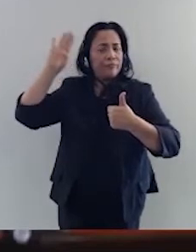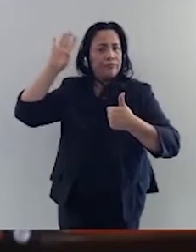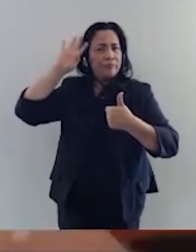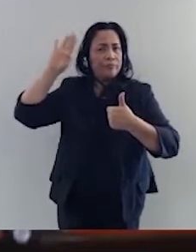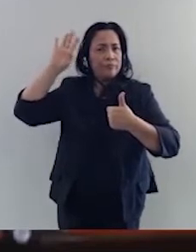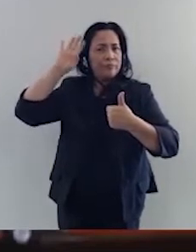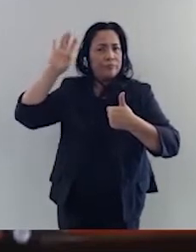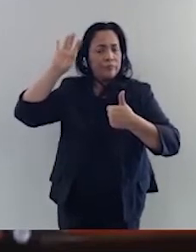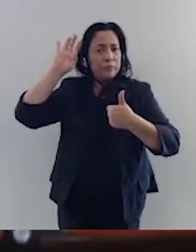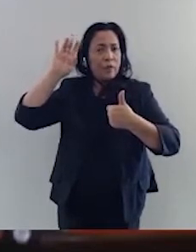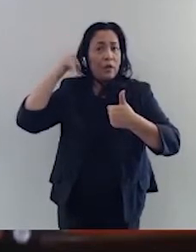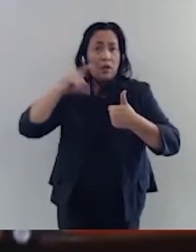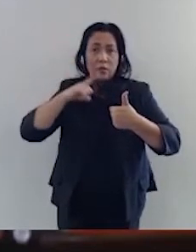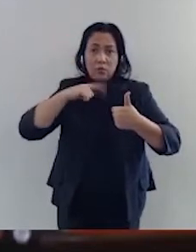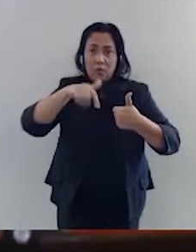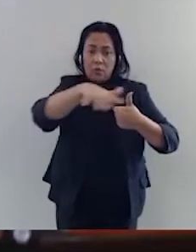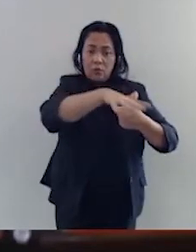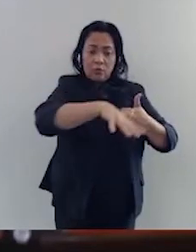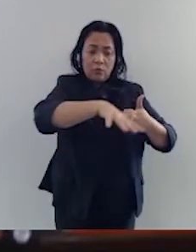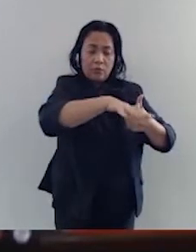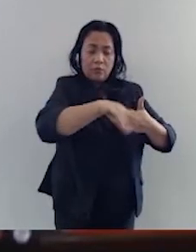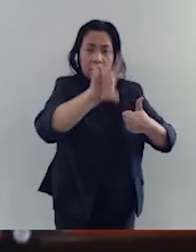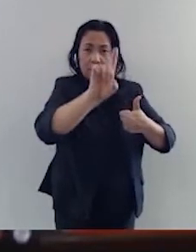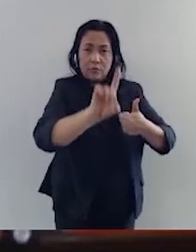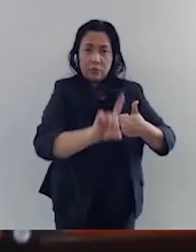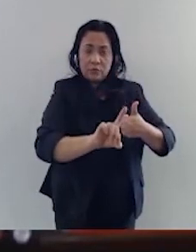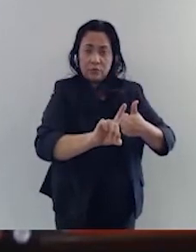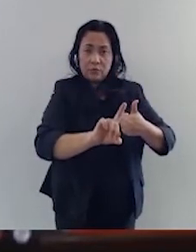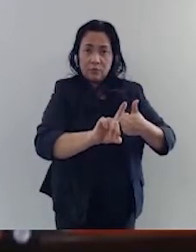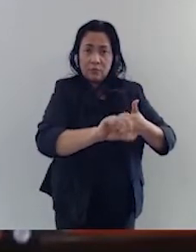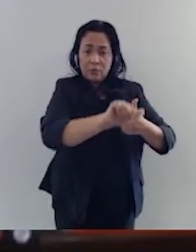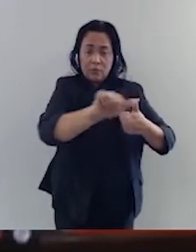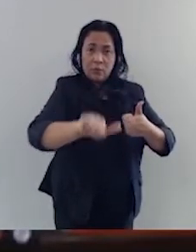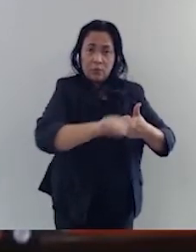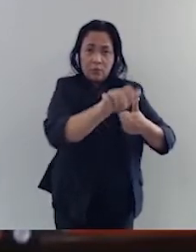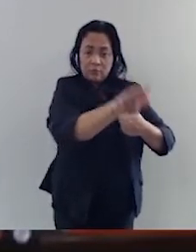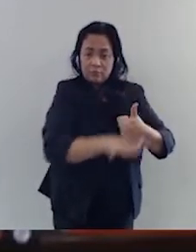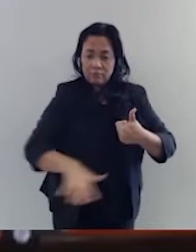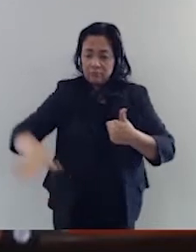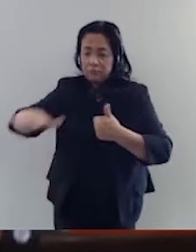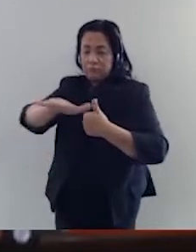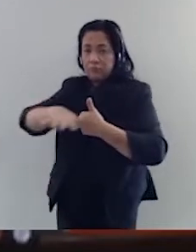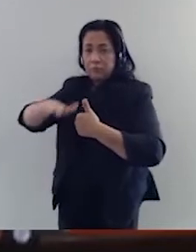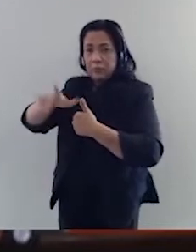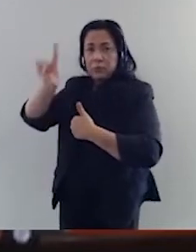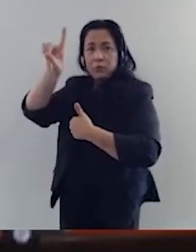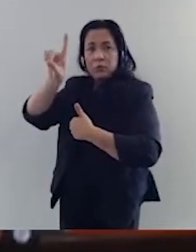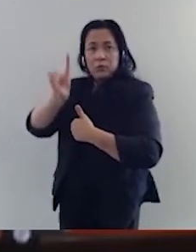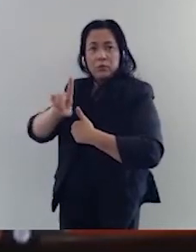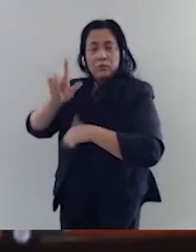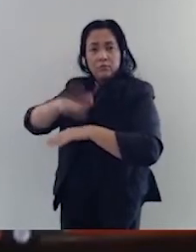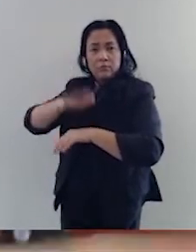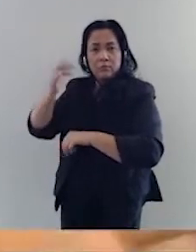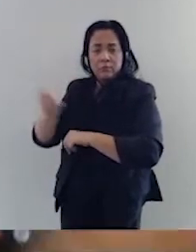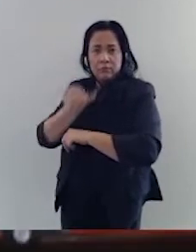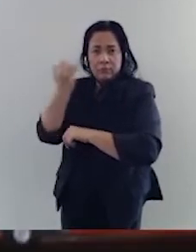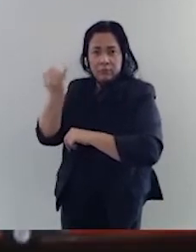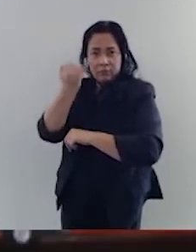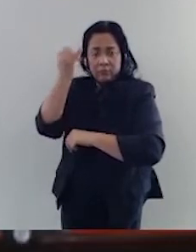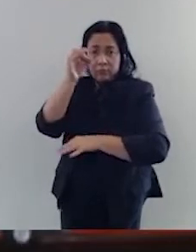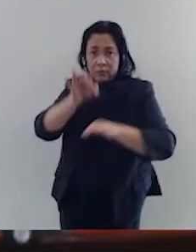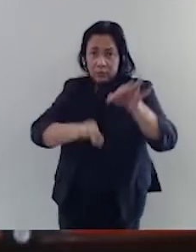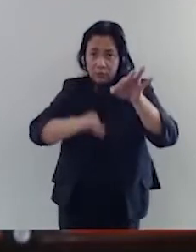dos direitos meramente formais para a realização e prestação dos direitos substanciais. Passávamos da